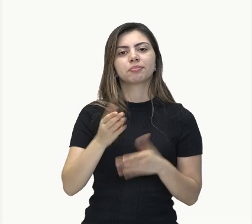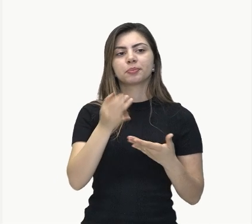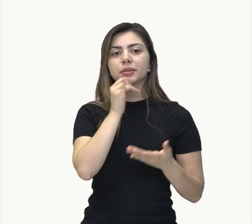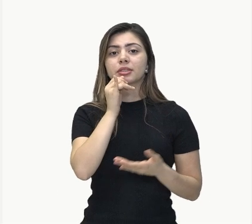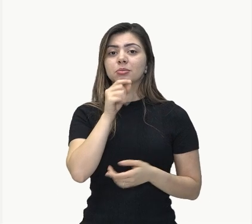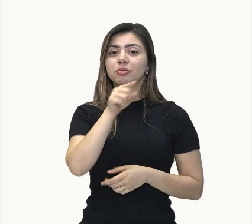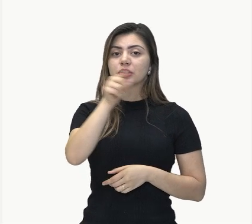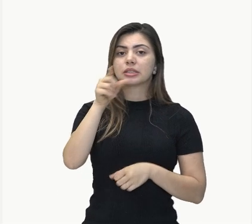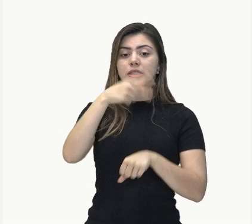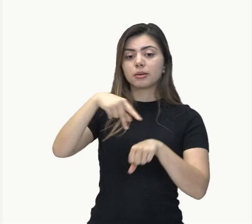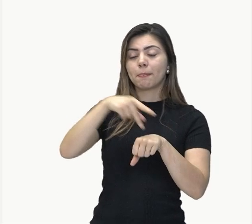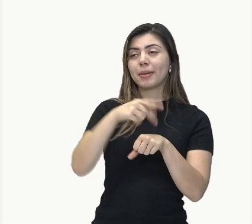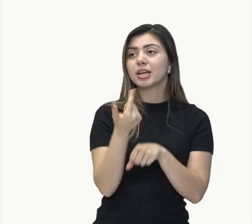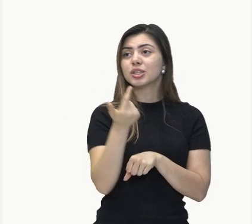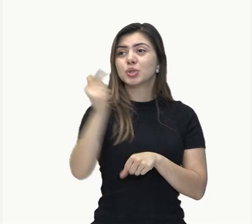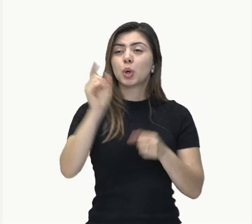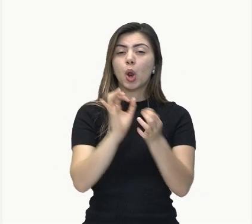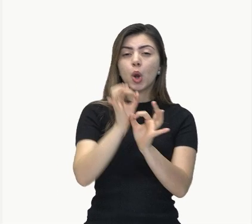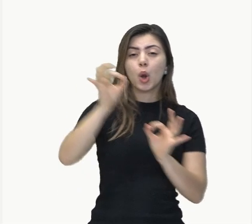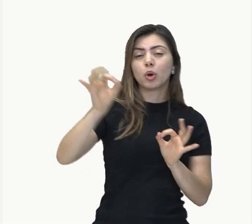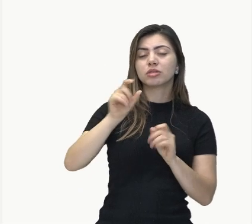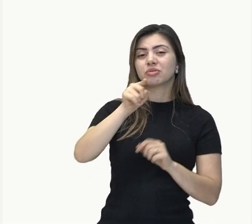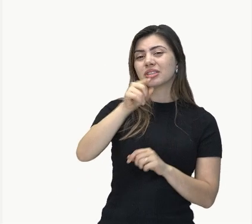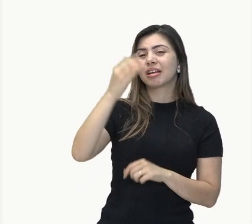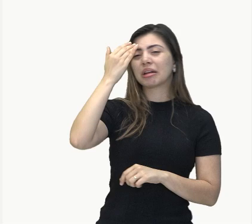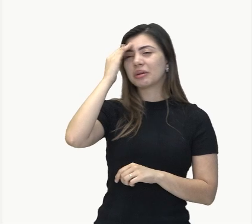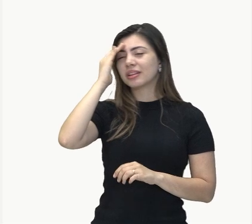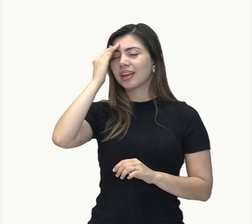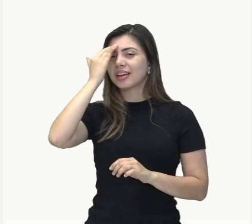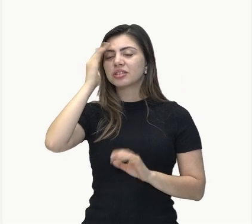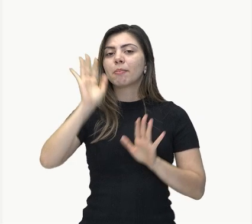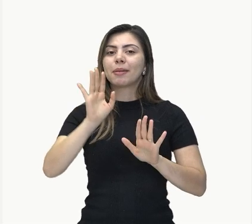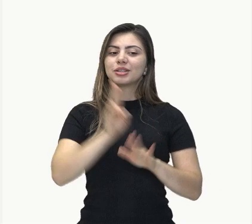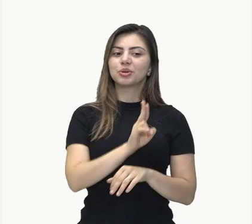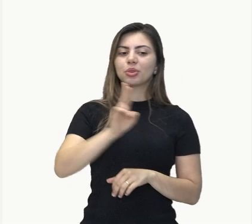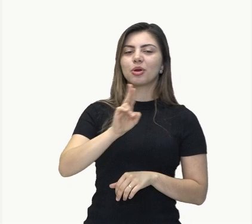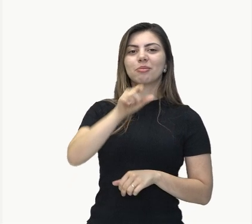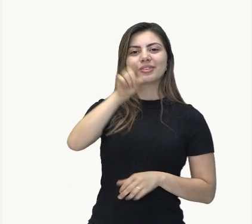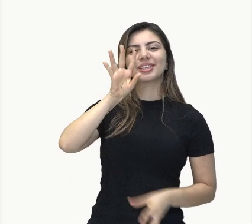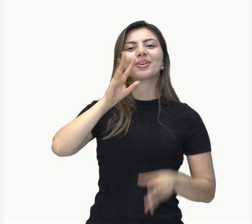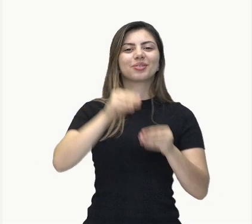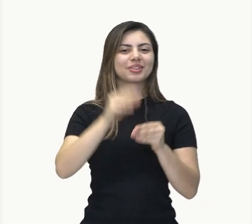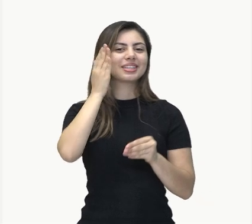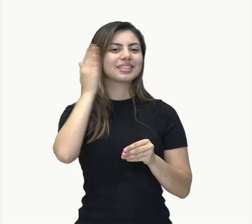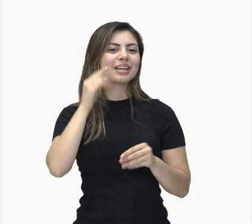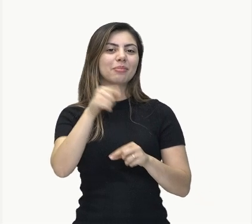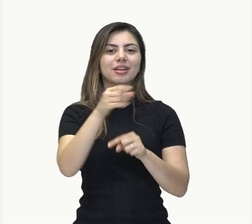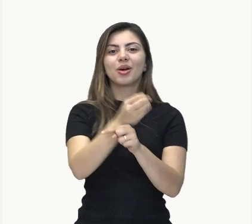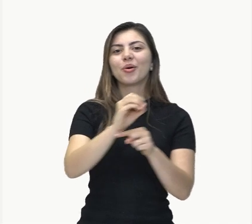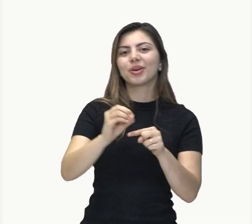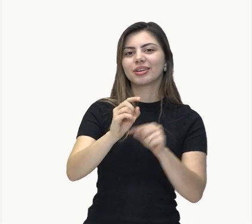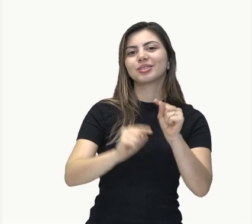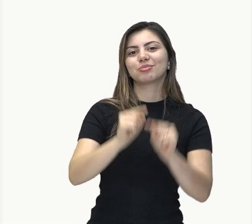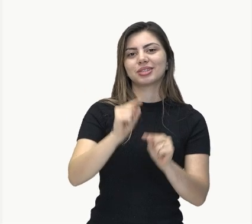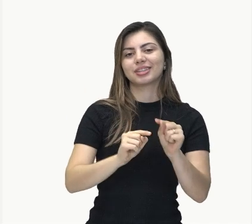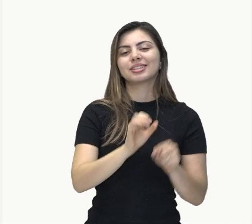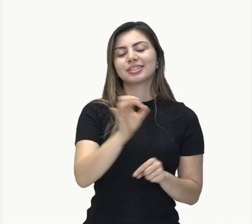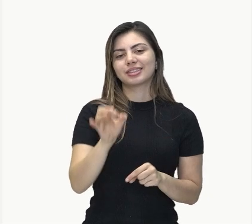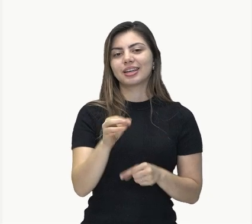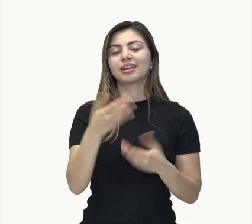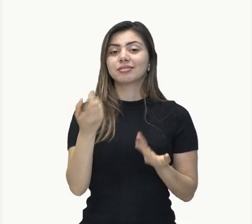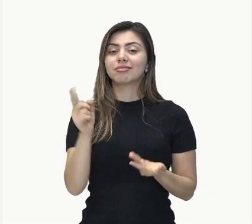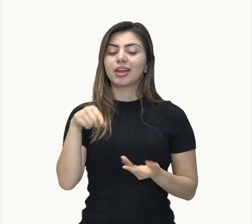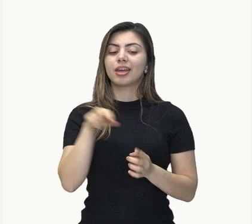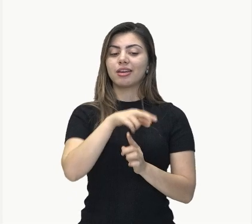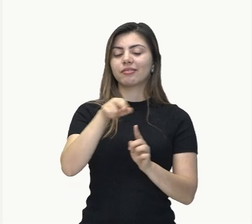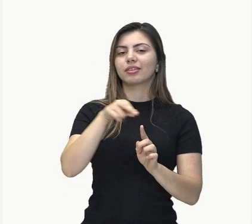esteja em um outro país, não entenda, mas você sabe que aquela substância ali, né, é aquela que referente,